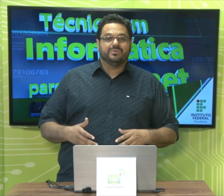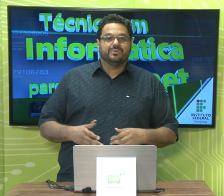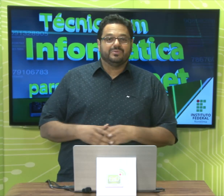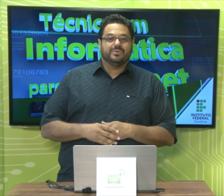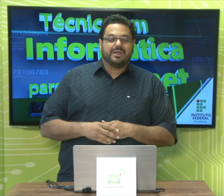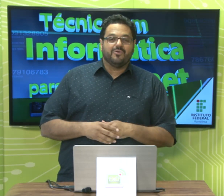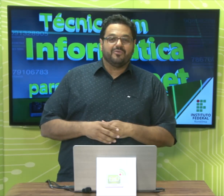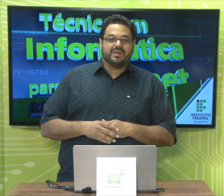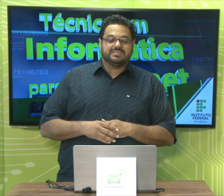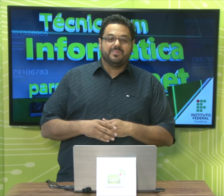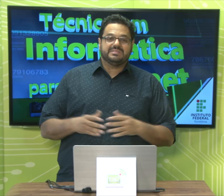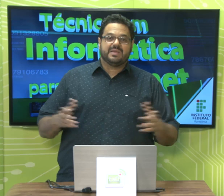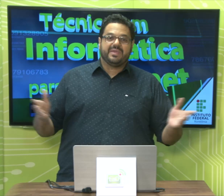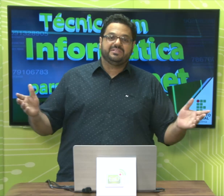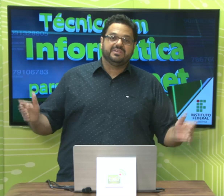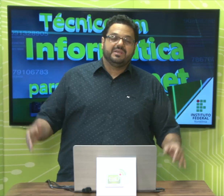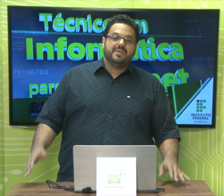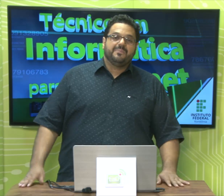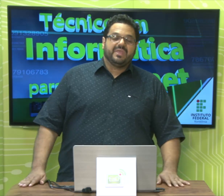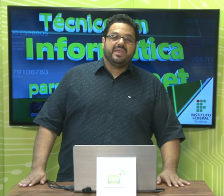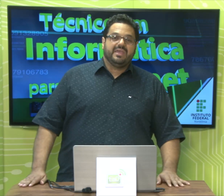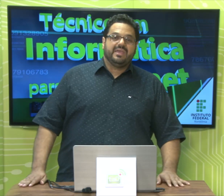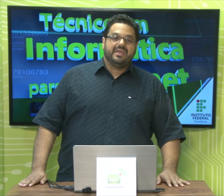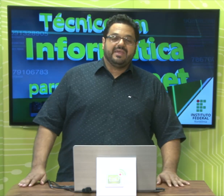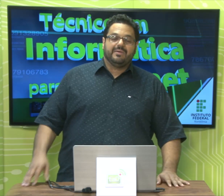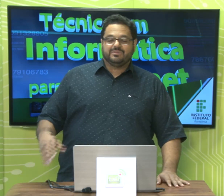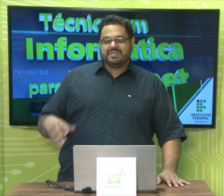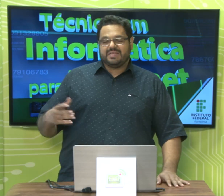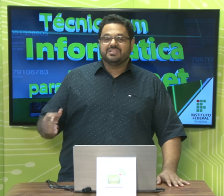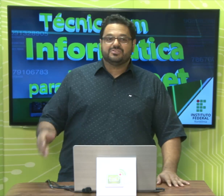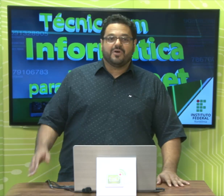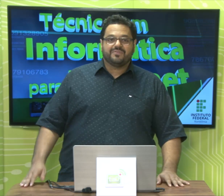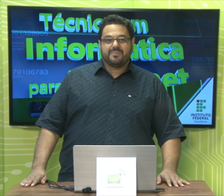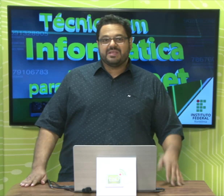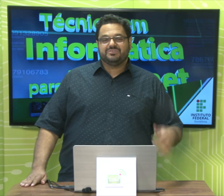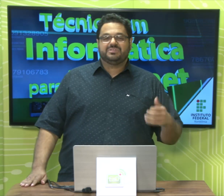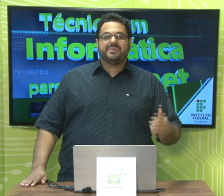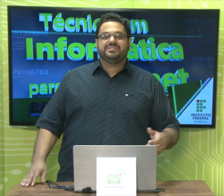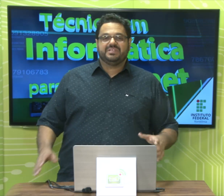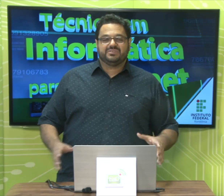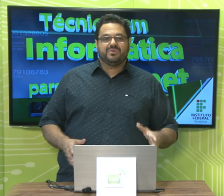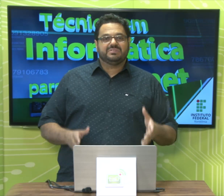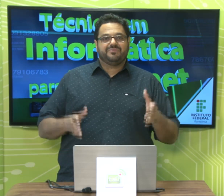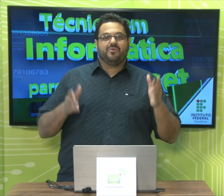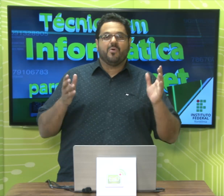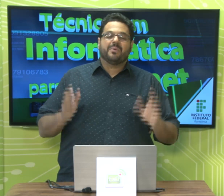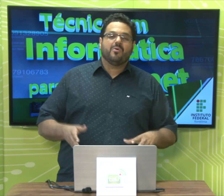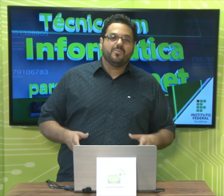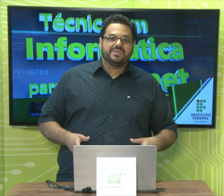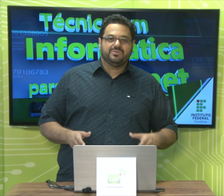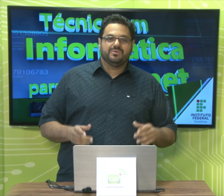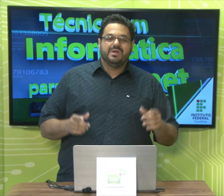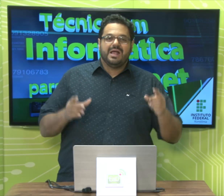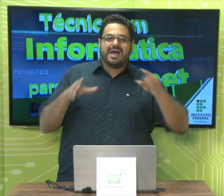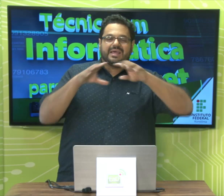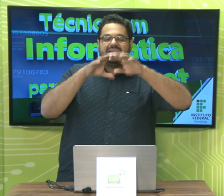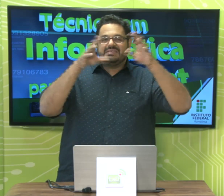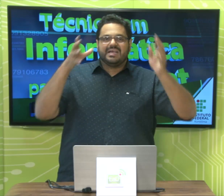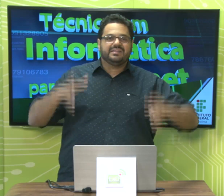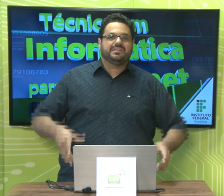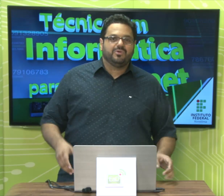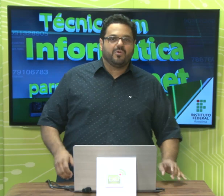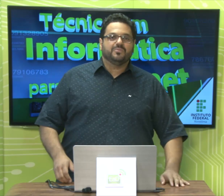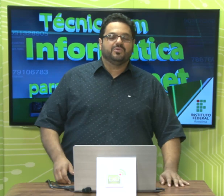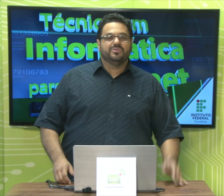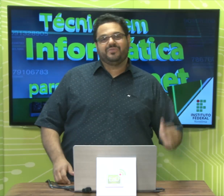aí da configuração, basicamente, outros detalhes de software, mas justamente isso. Quando você for comprar um computador, analisa